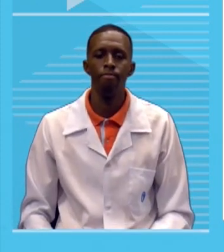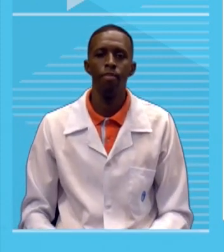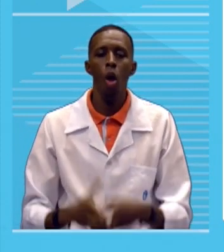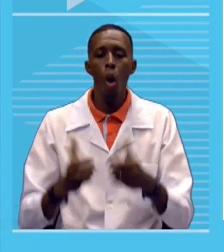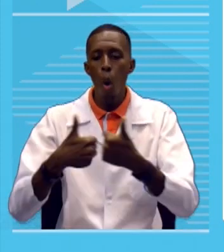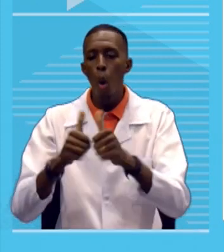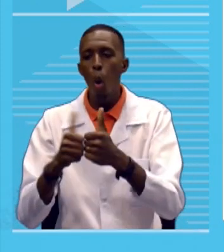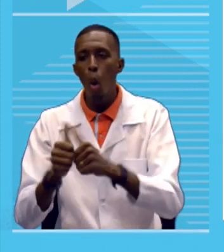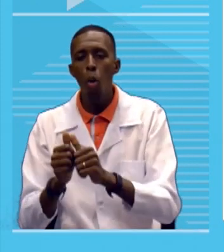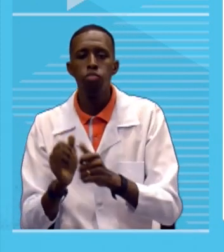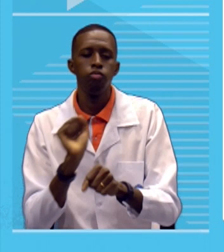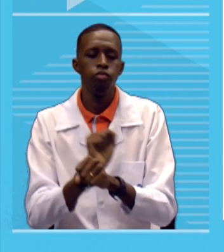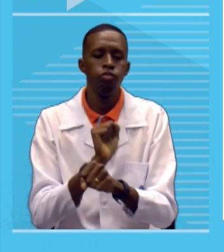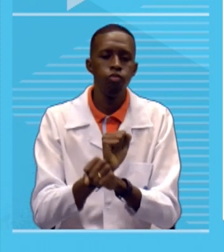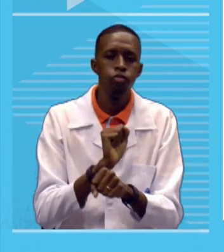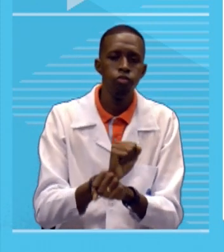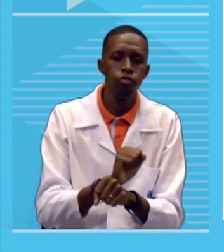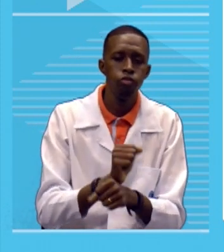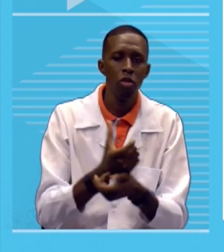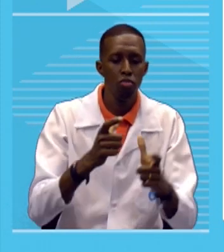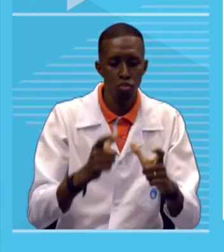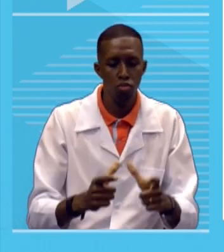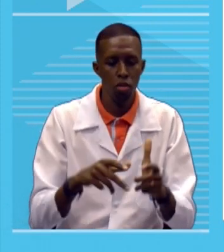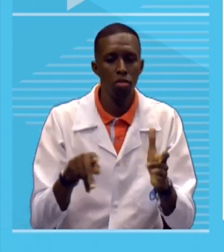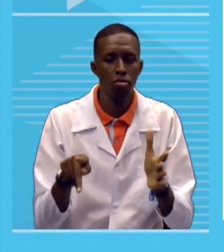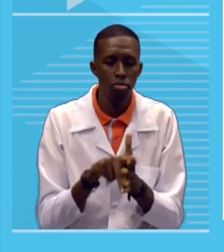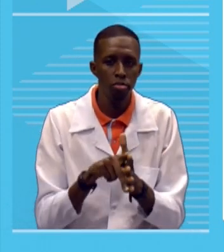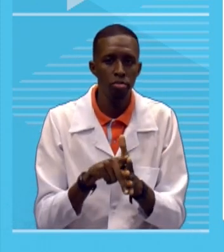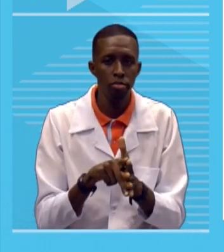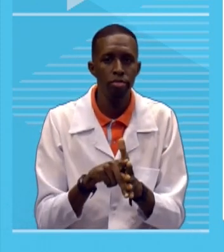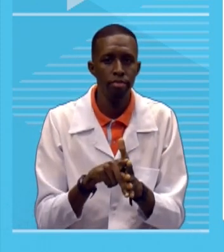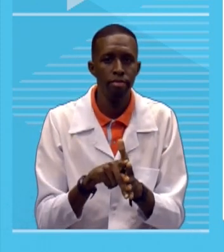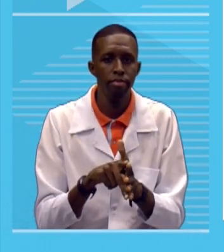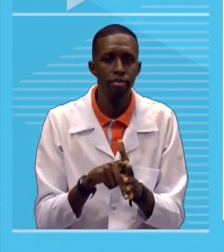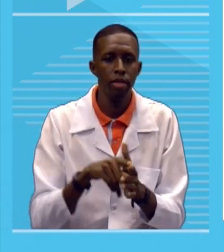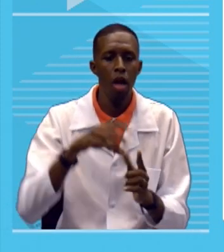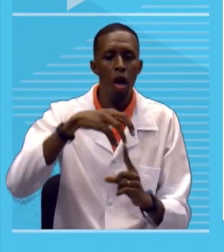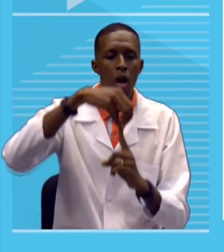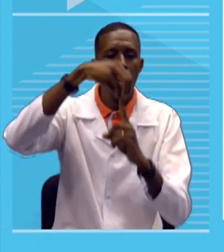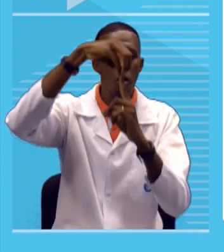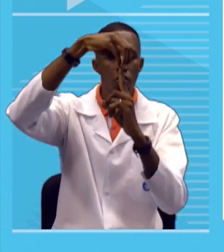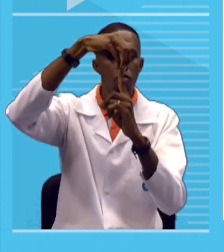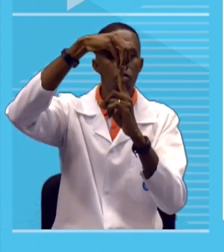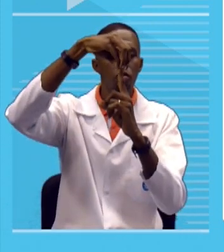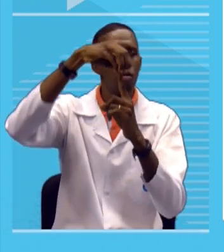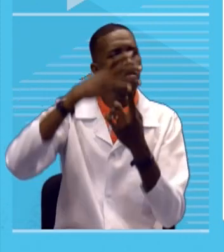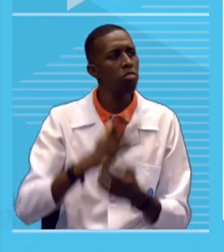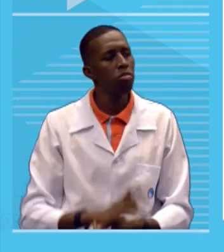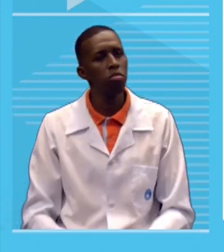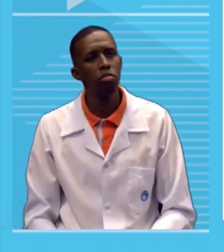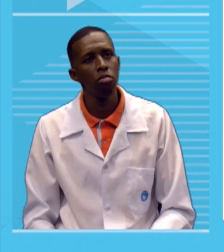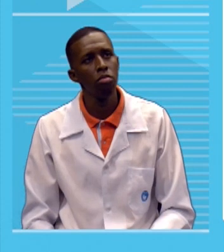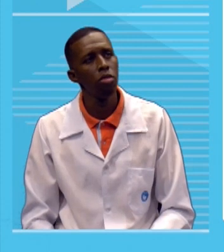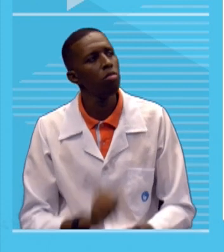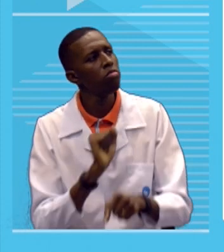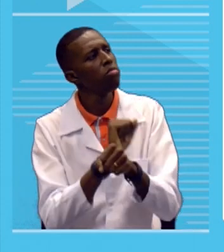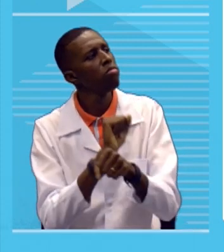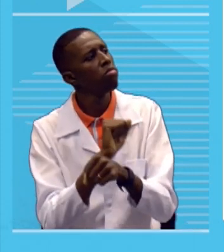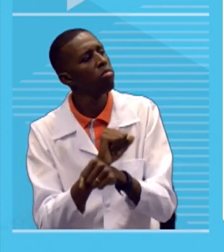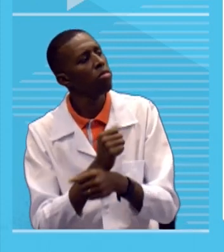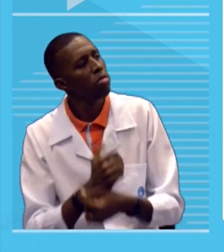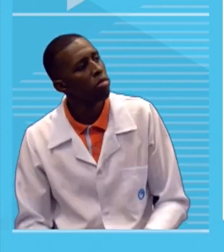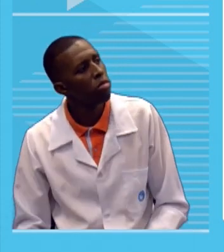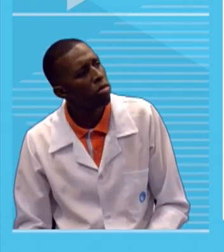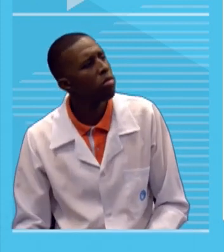públicas aqui. E aí o trabalhador, que muitas vezes mora a 30, 40 quilômetros do centro